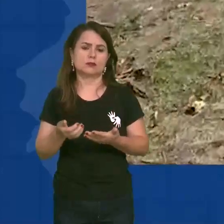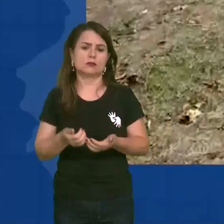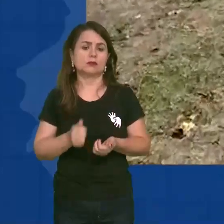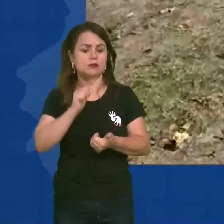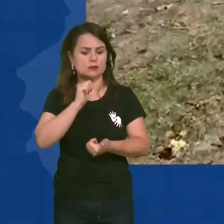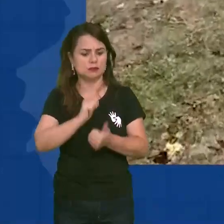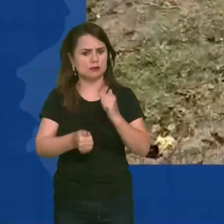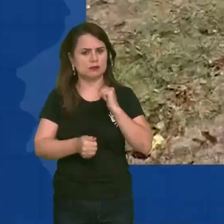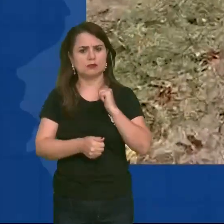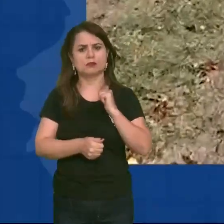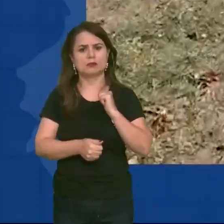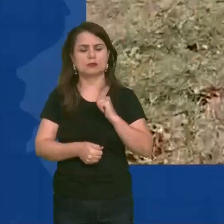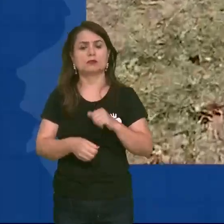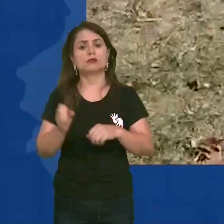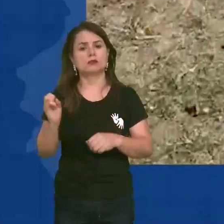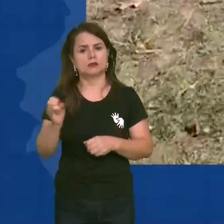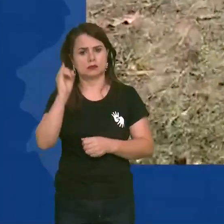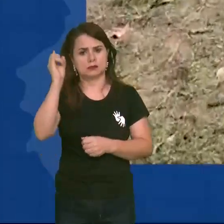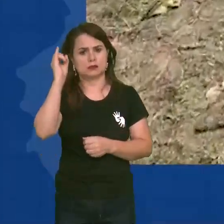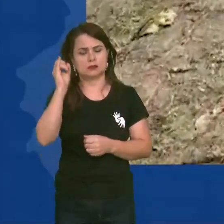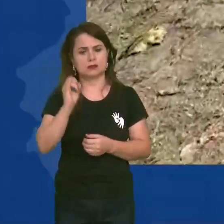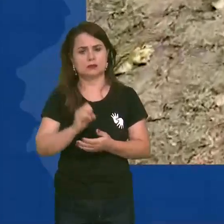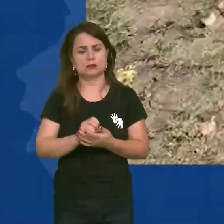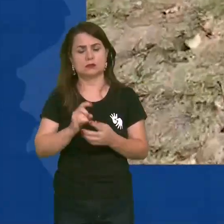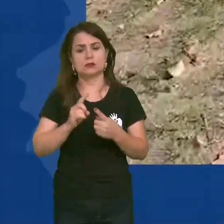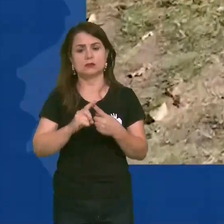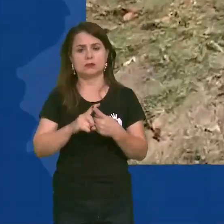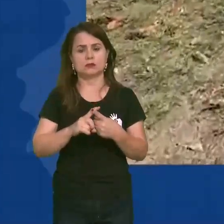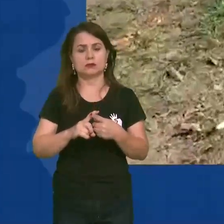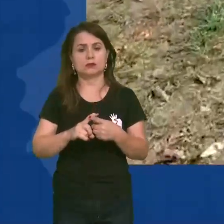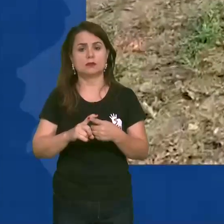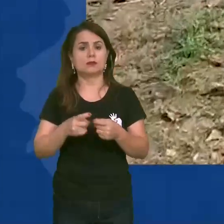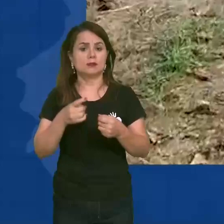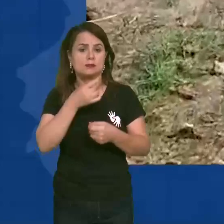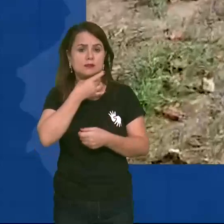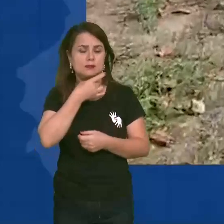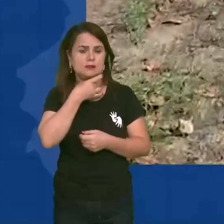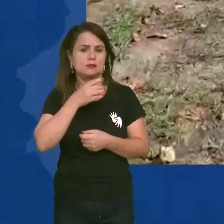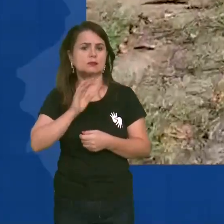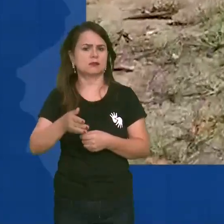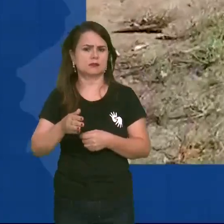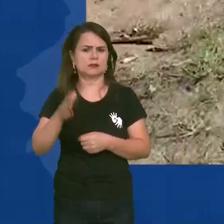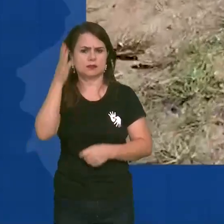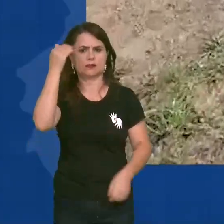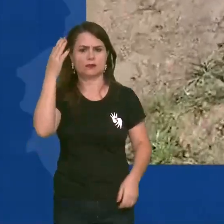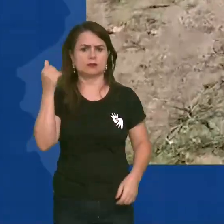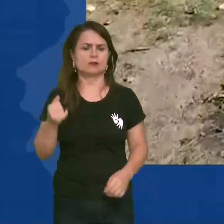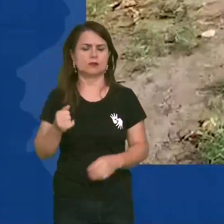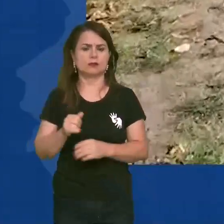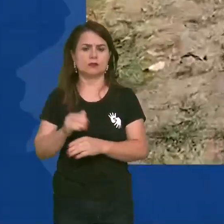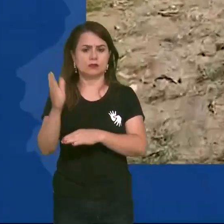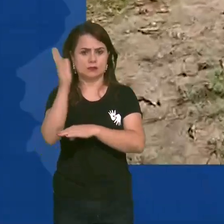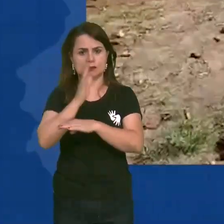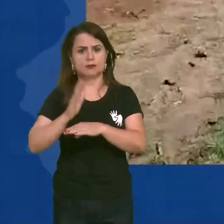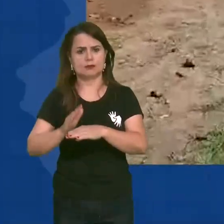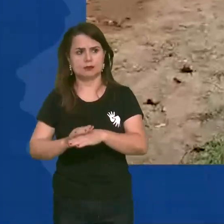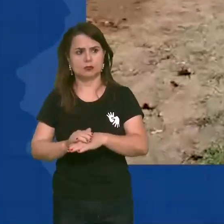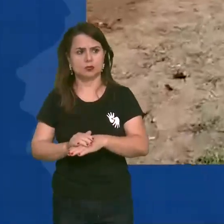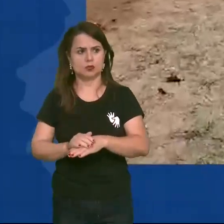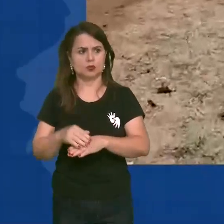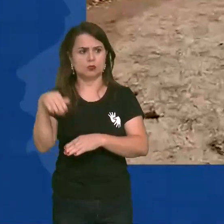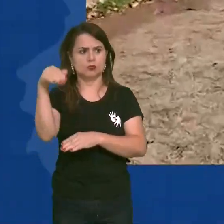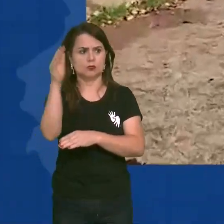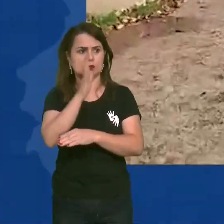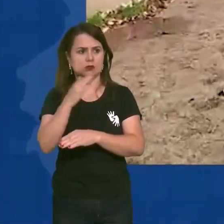do esporte do município Marília produziu o Brasil para o mundo esses nomes que eu acabei de citar a pista de atletismo do Pedroso